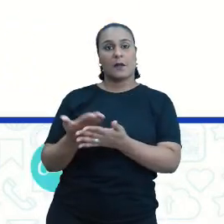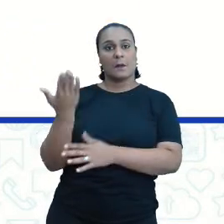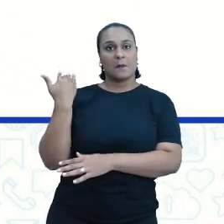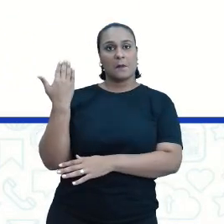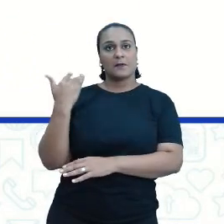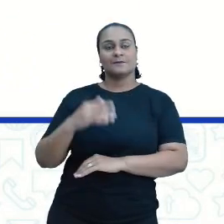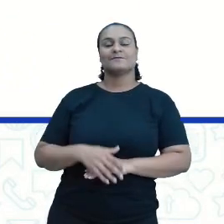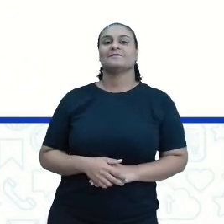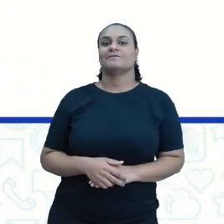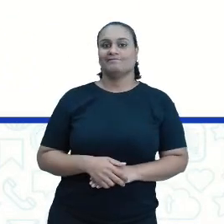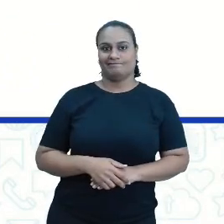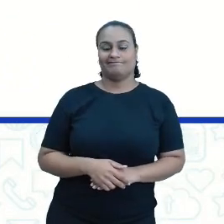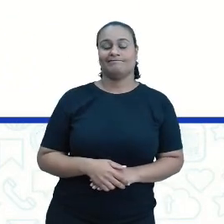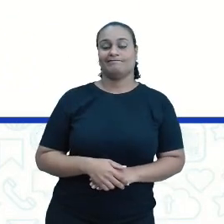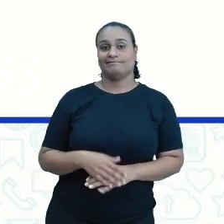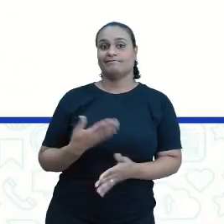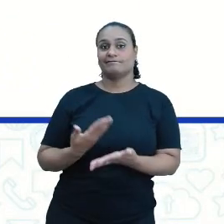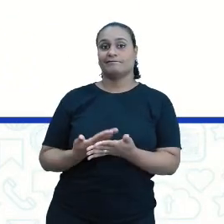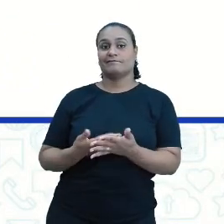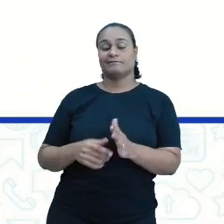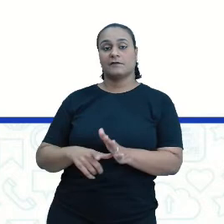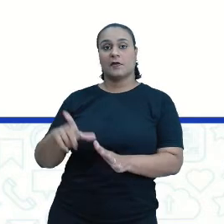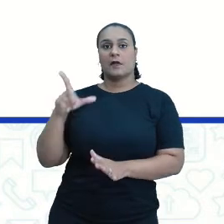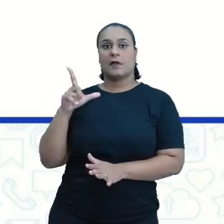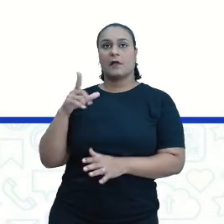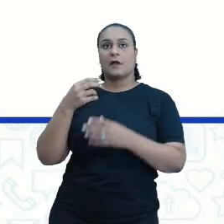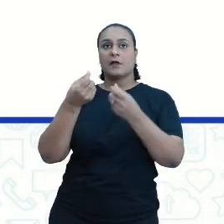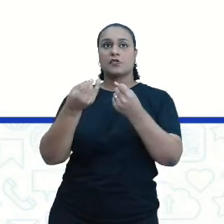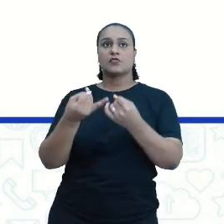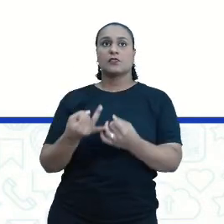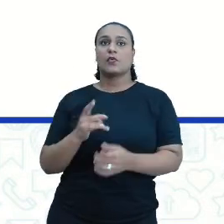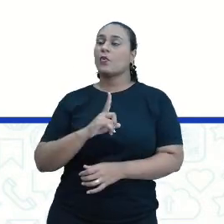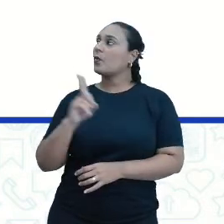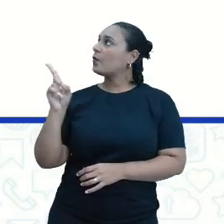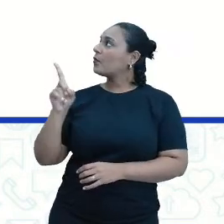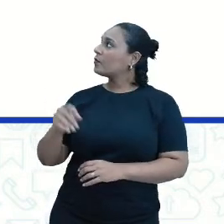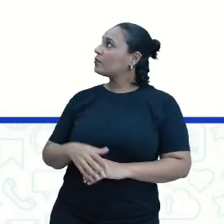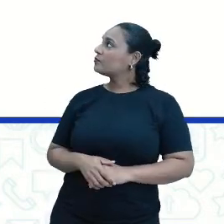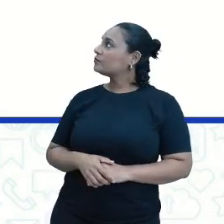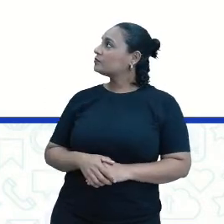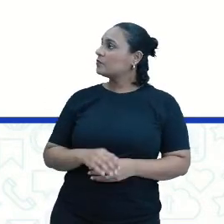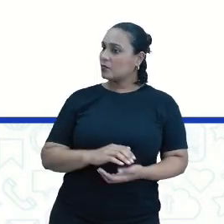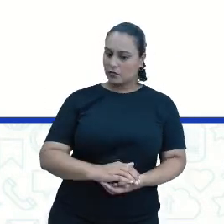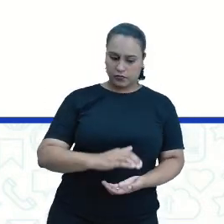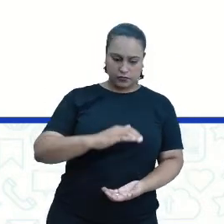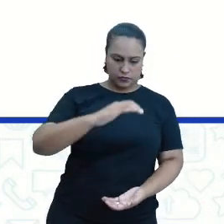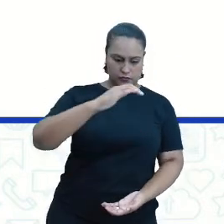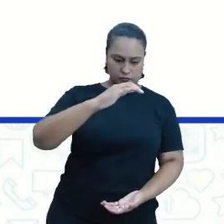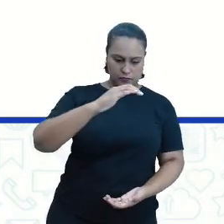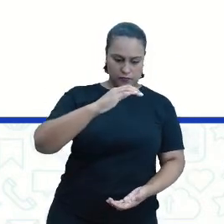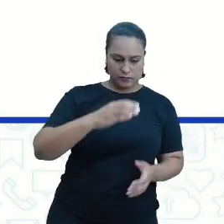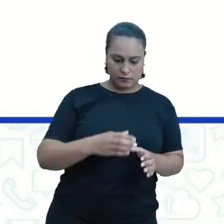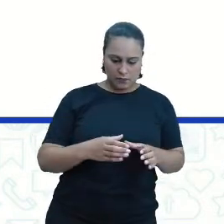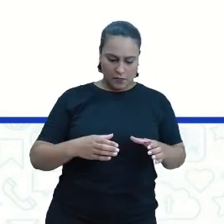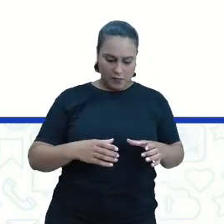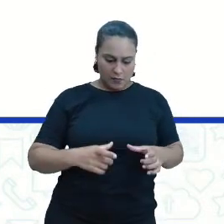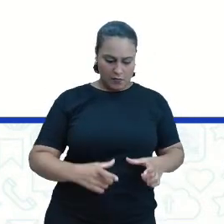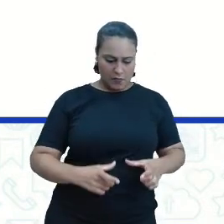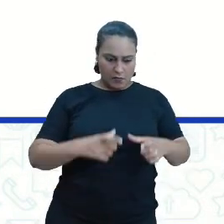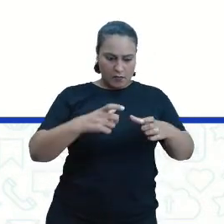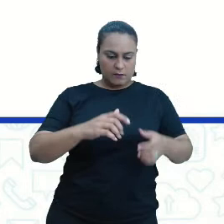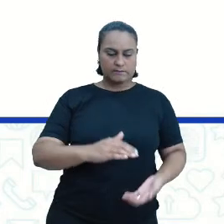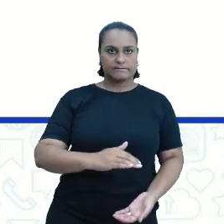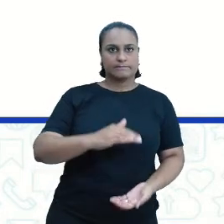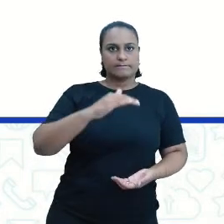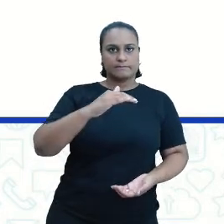aula anterior a gente foi e comentou sobre o volume do cilindro e do prisma. E a gente percebeu o seguinte, que